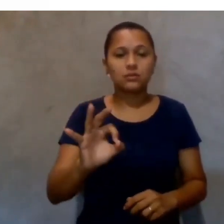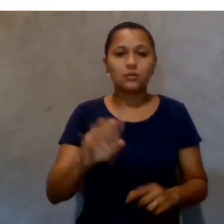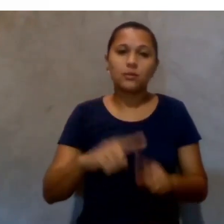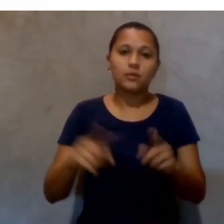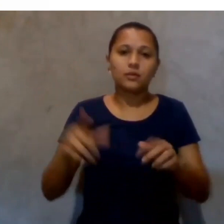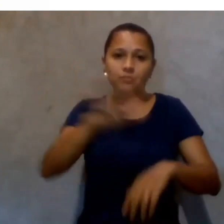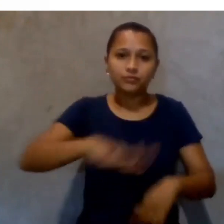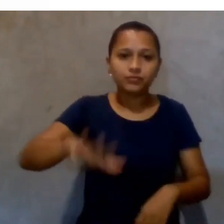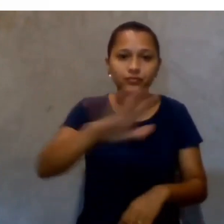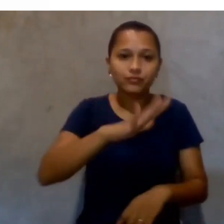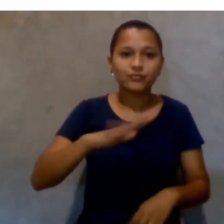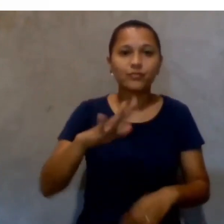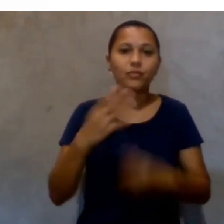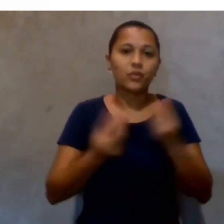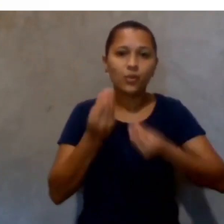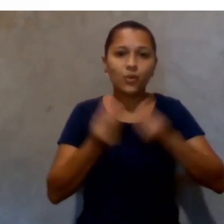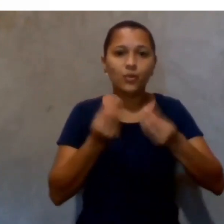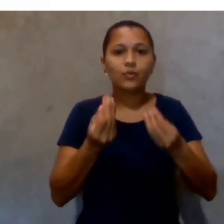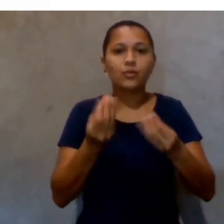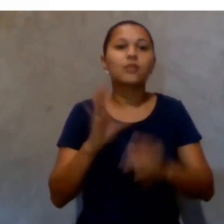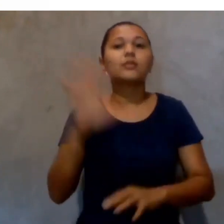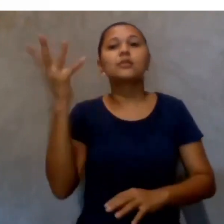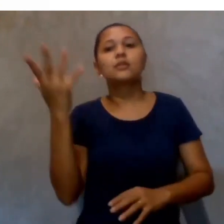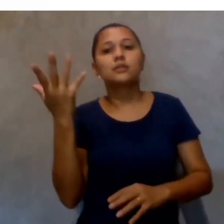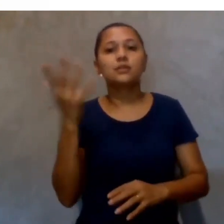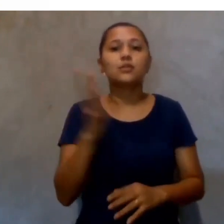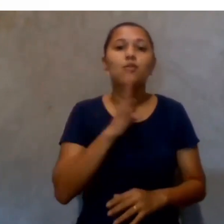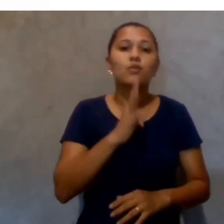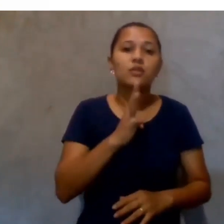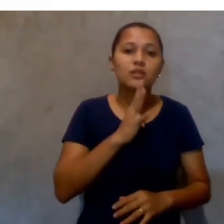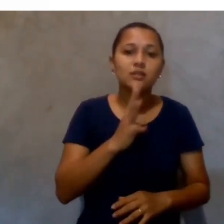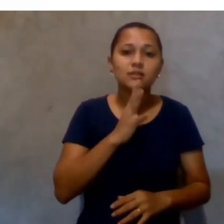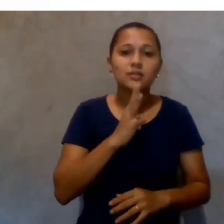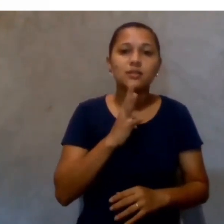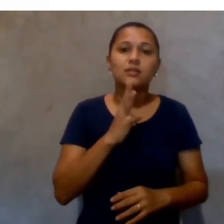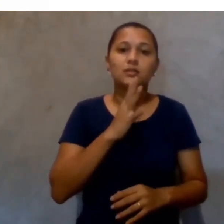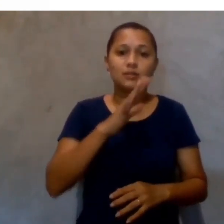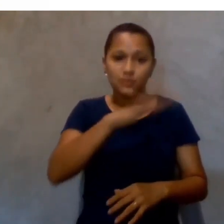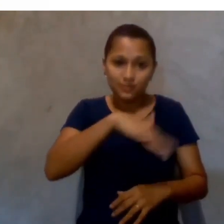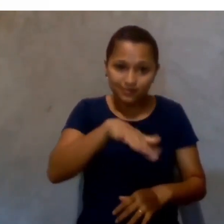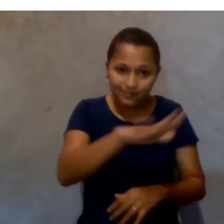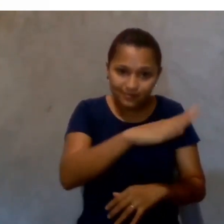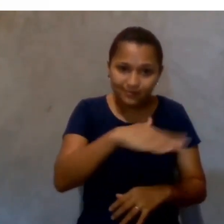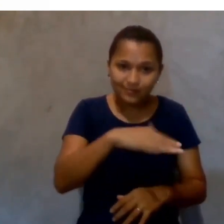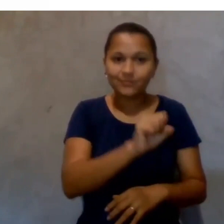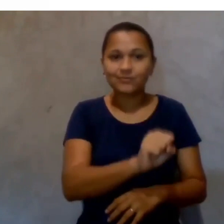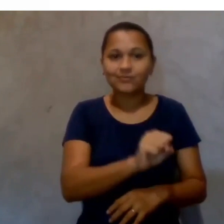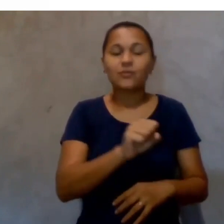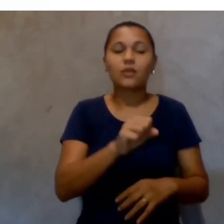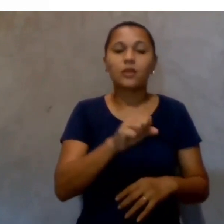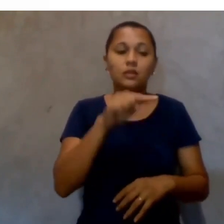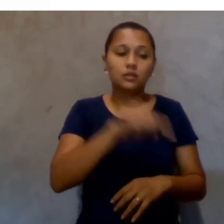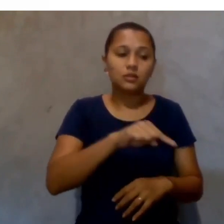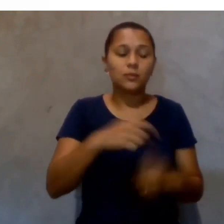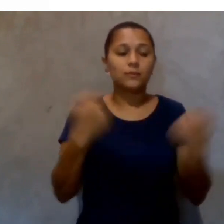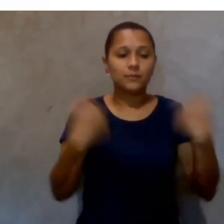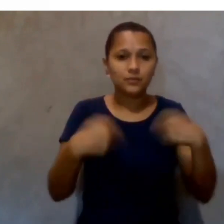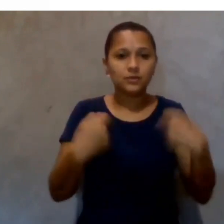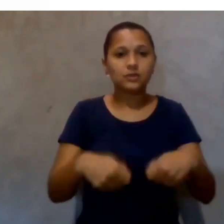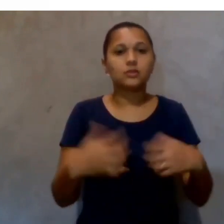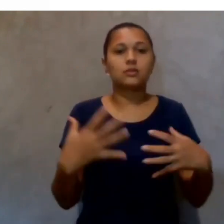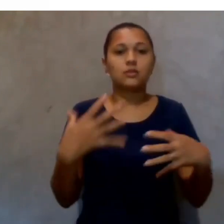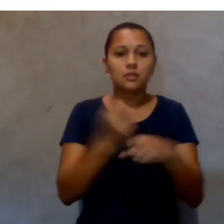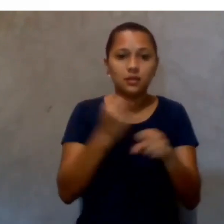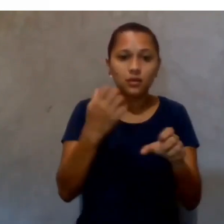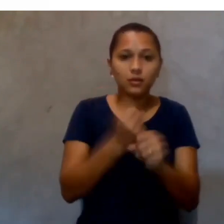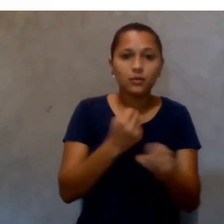a probabilidade de E ocorrer vai ser N de E dividido por N de S. A seguir, vamos utilizar